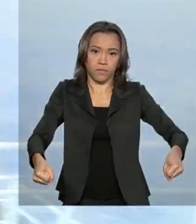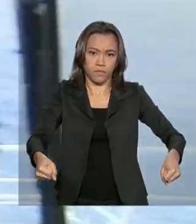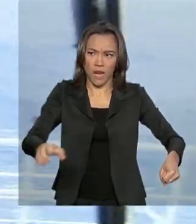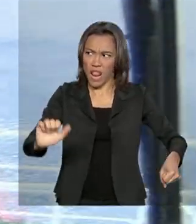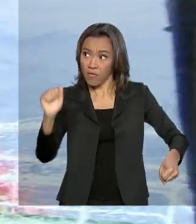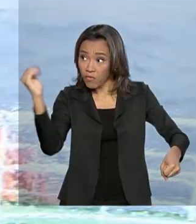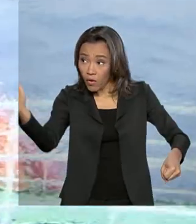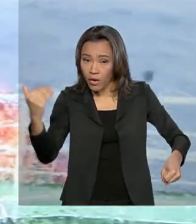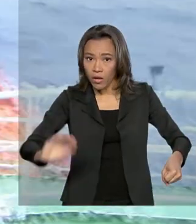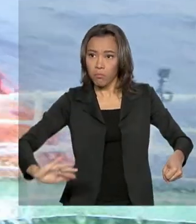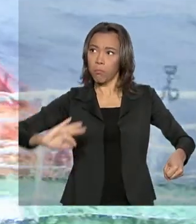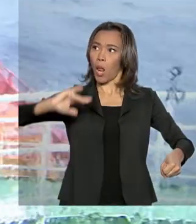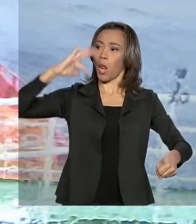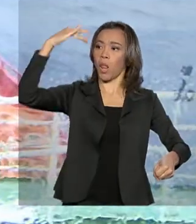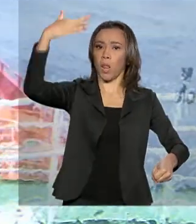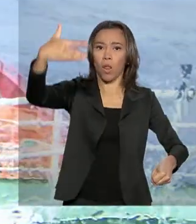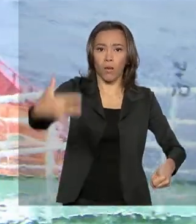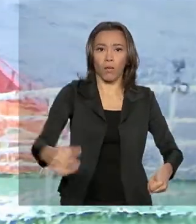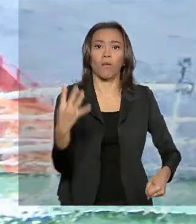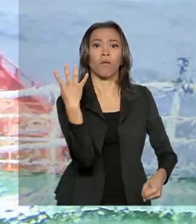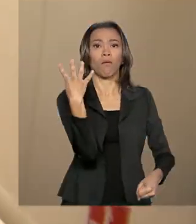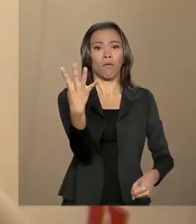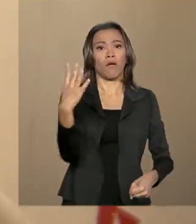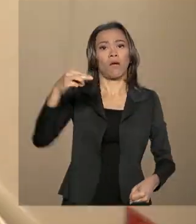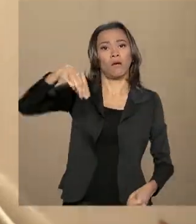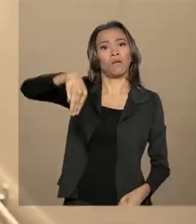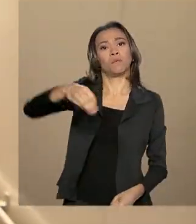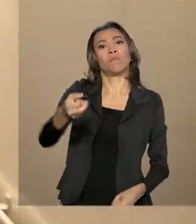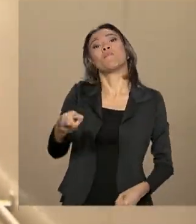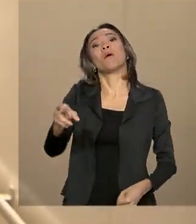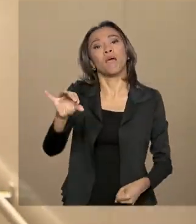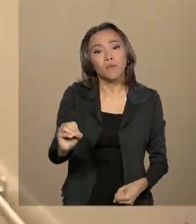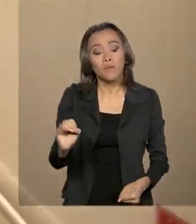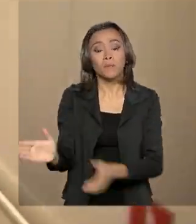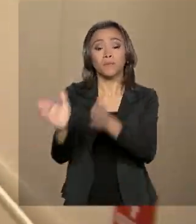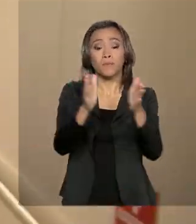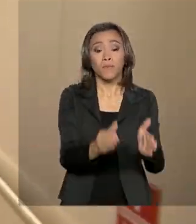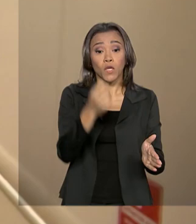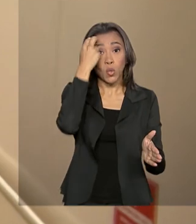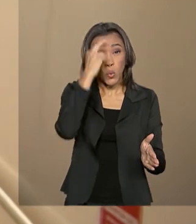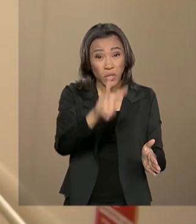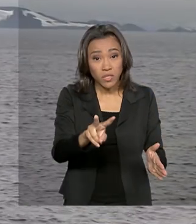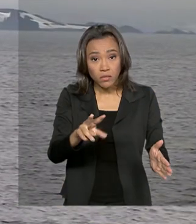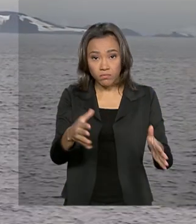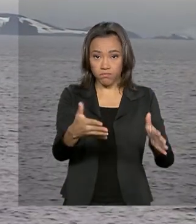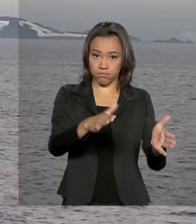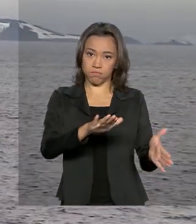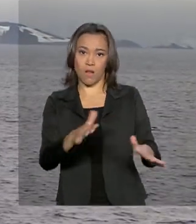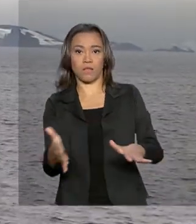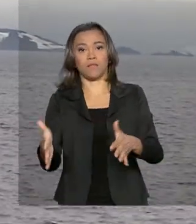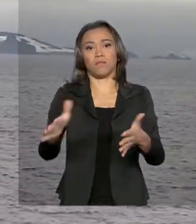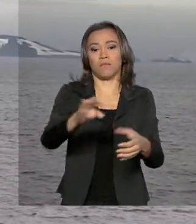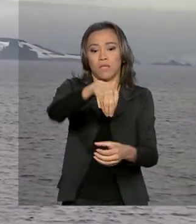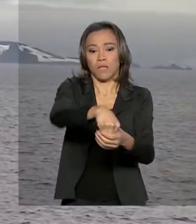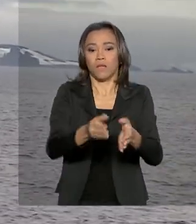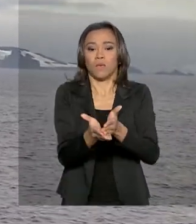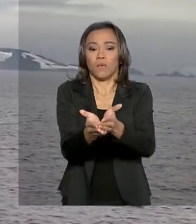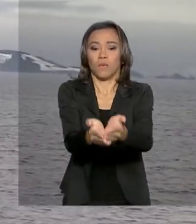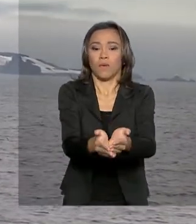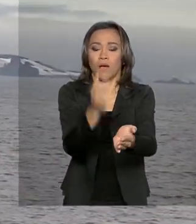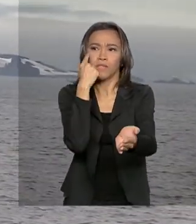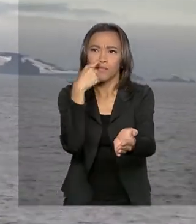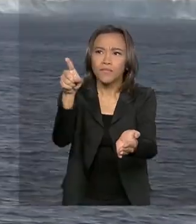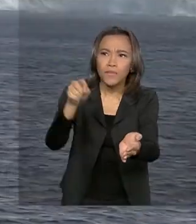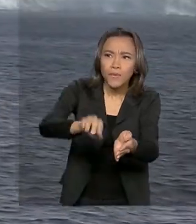ondas atingem 4 metros de altura. Depois de 2 dias balançando muito no Drake, surgiram as primeiras